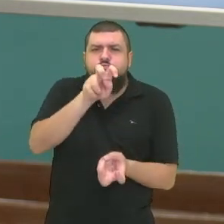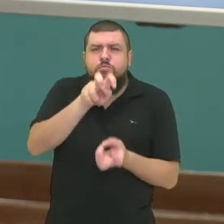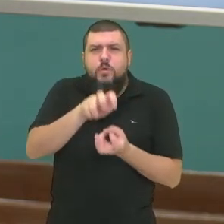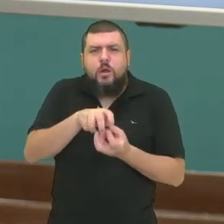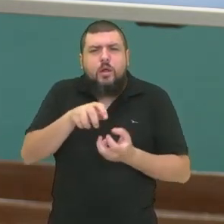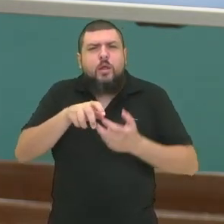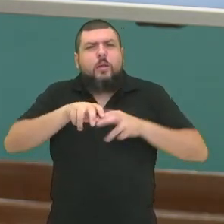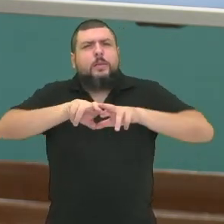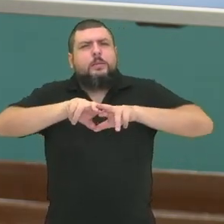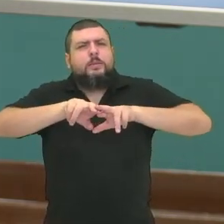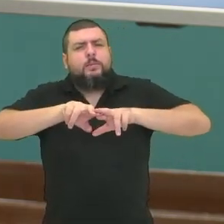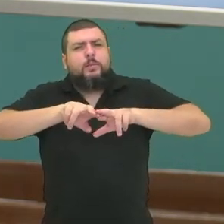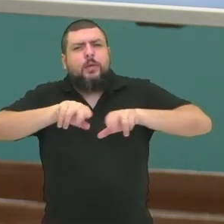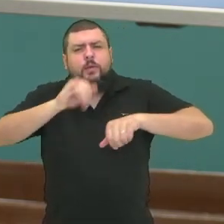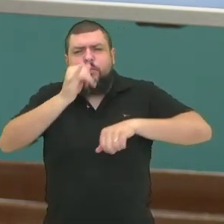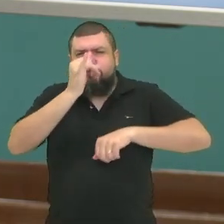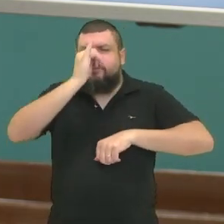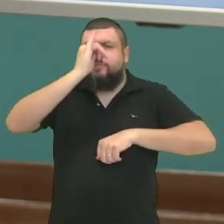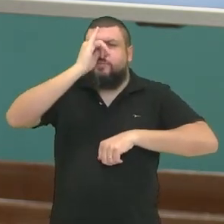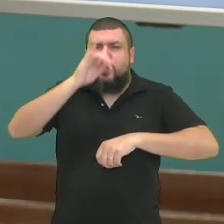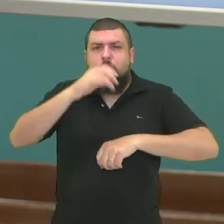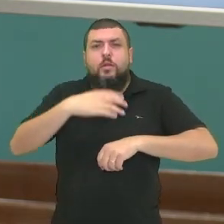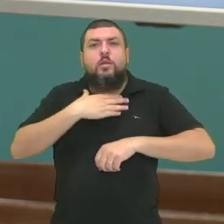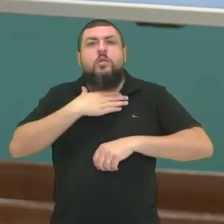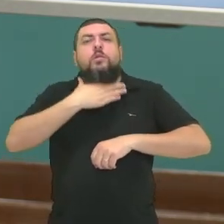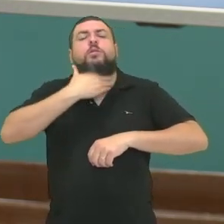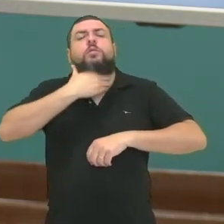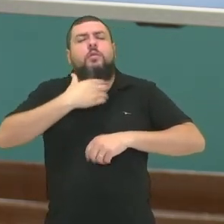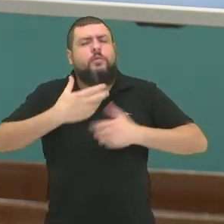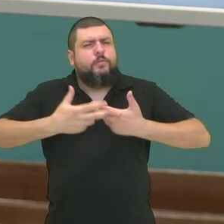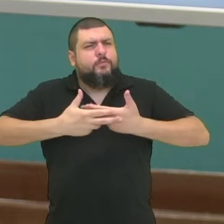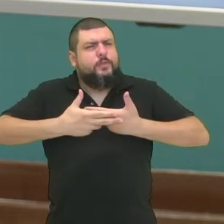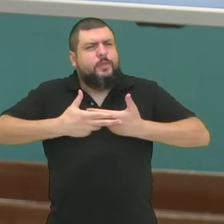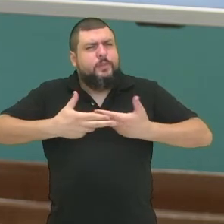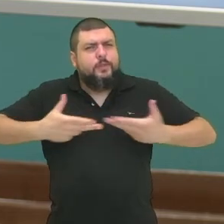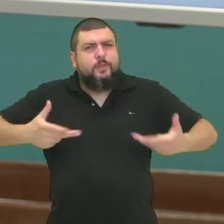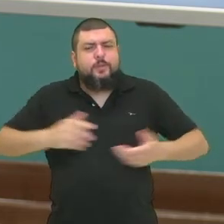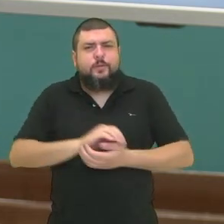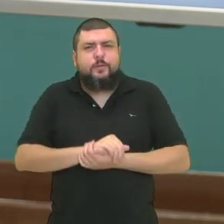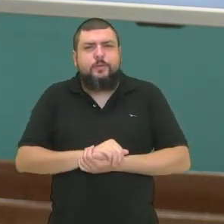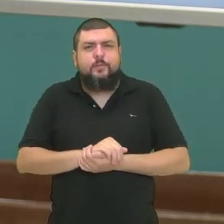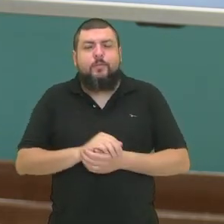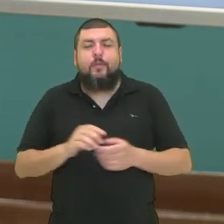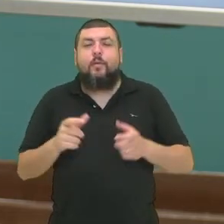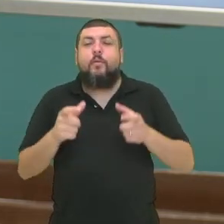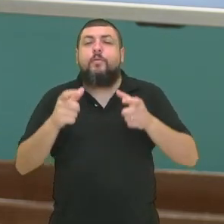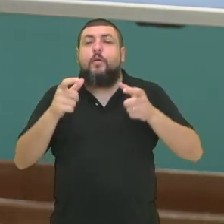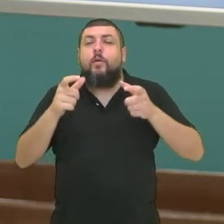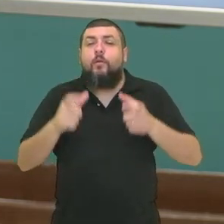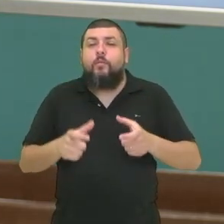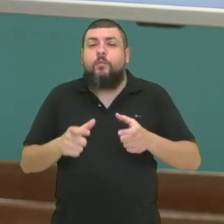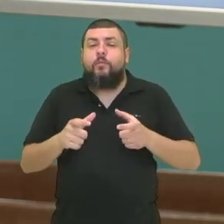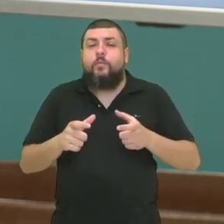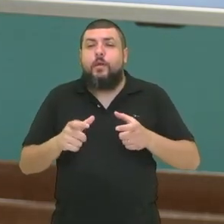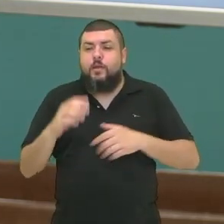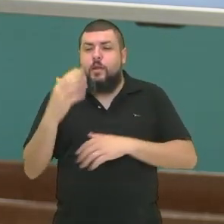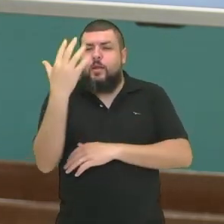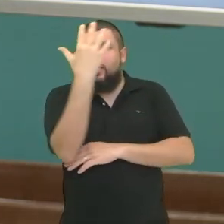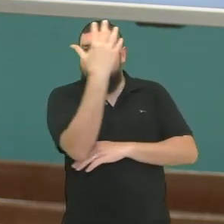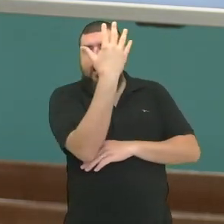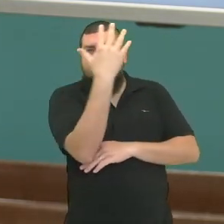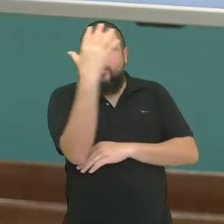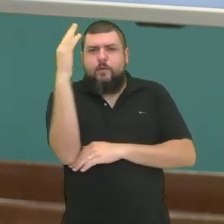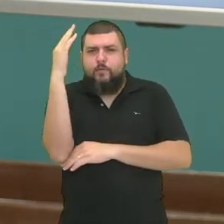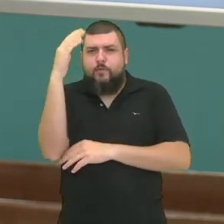elefantes, girafas, etc., né? É encontrado então ao norte e ao sul da floresta equatorial. Então tem aqui